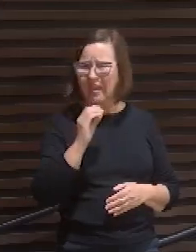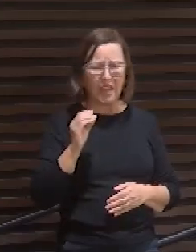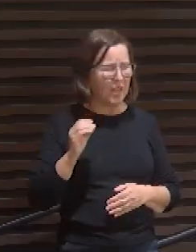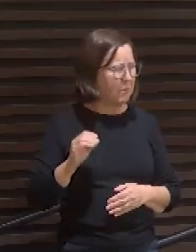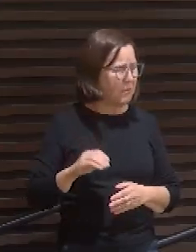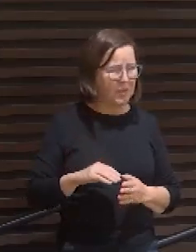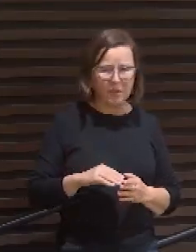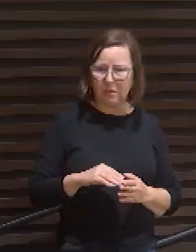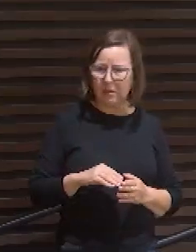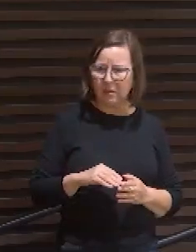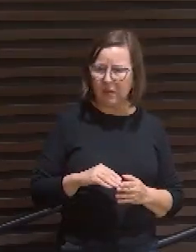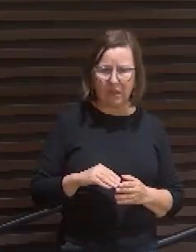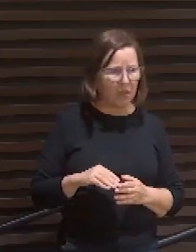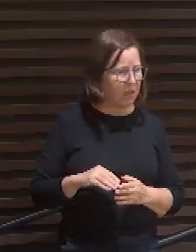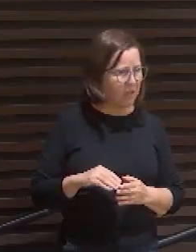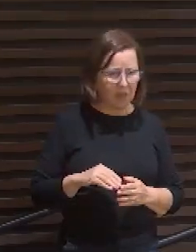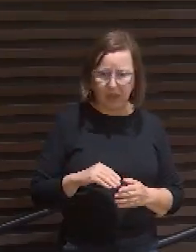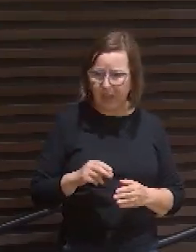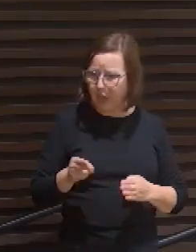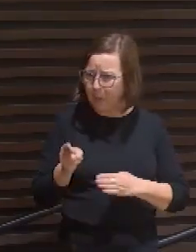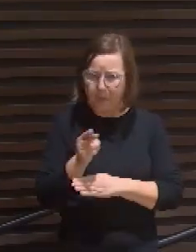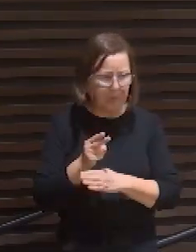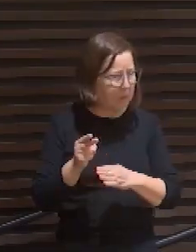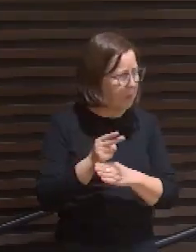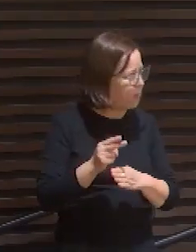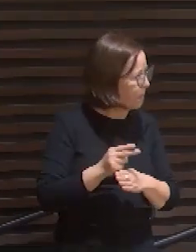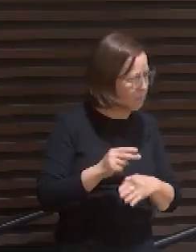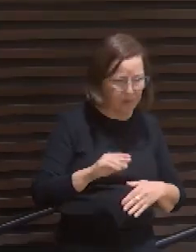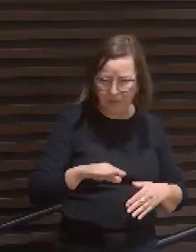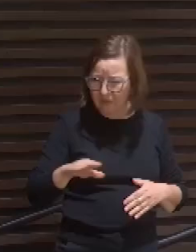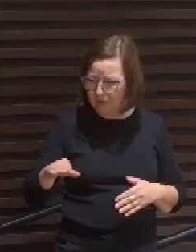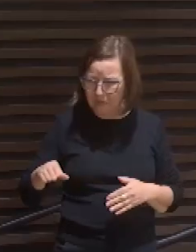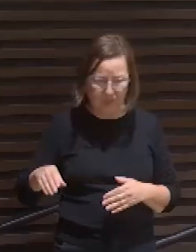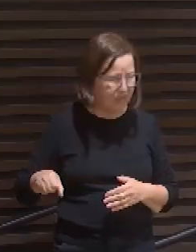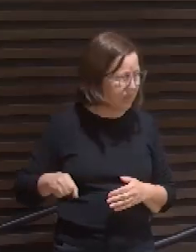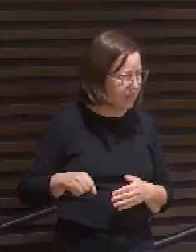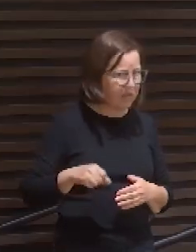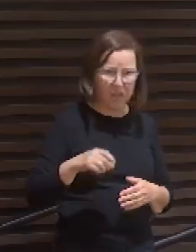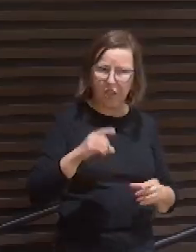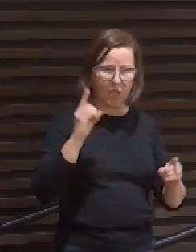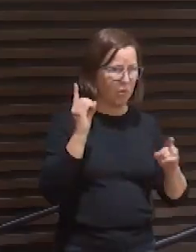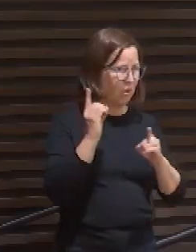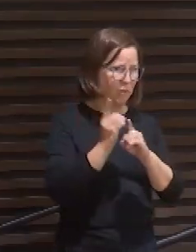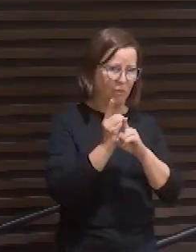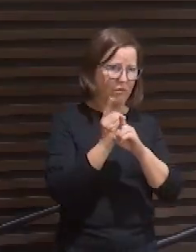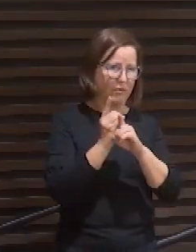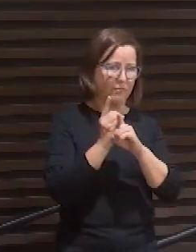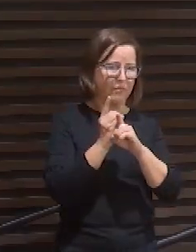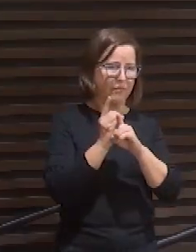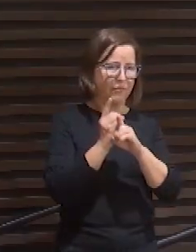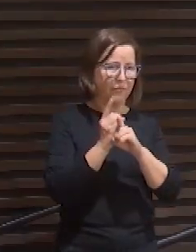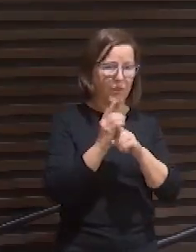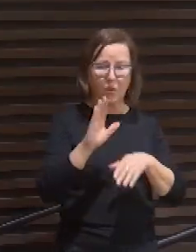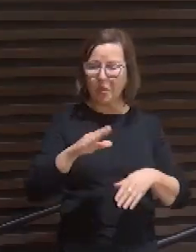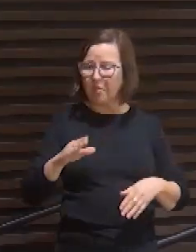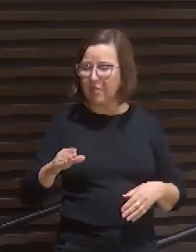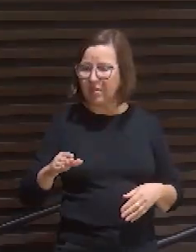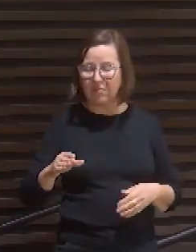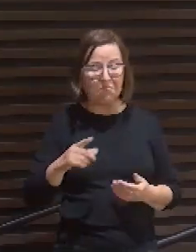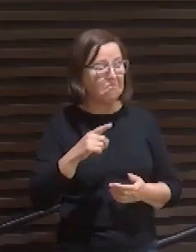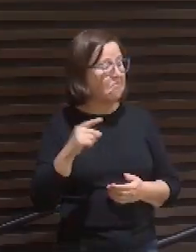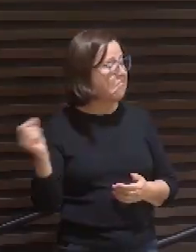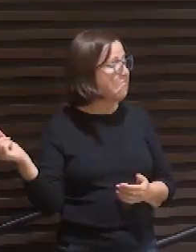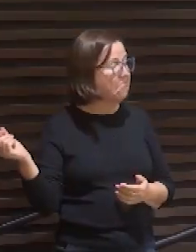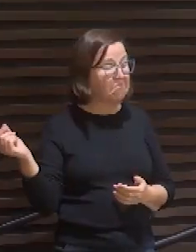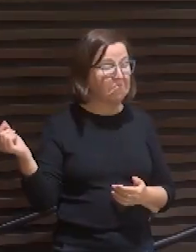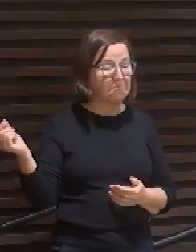peraí, saiu procurando o menino e não achou mais o menino. O menino tinha se